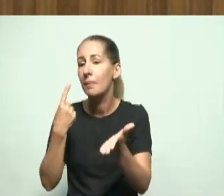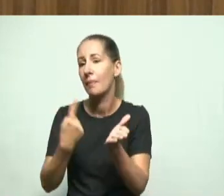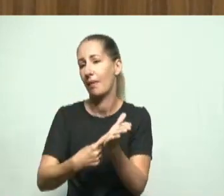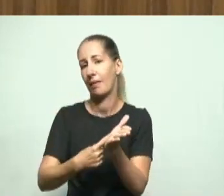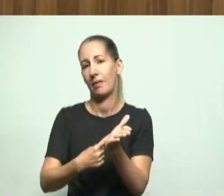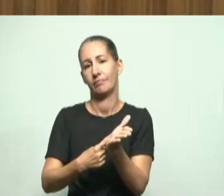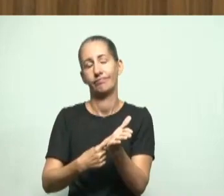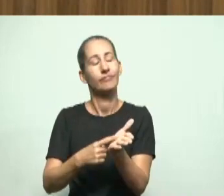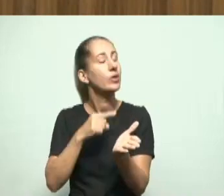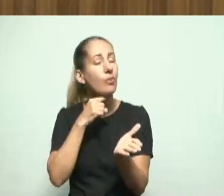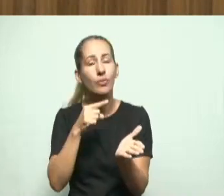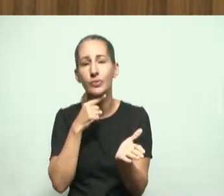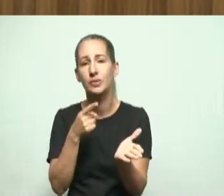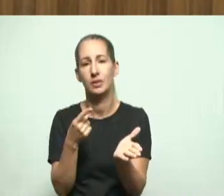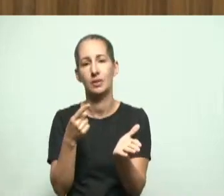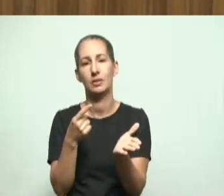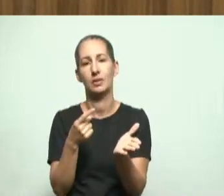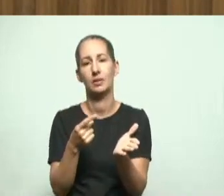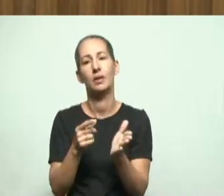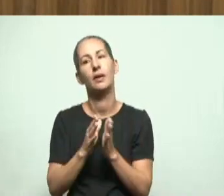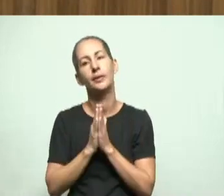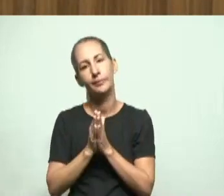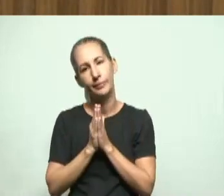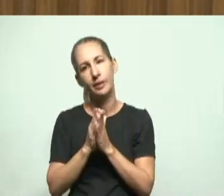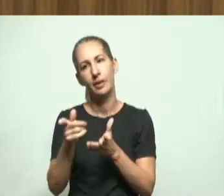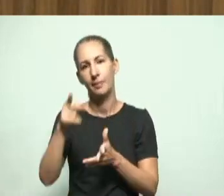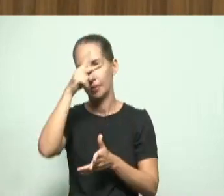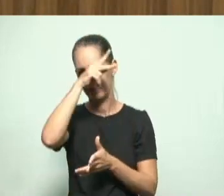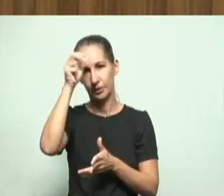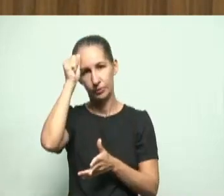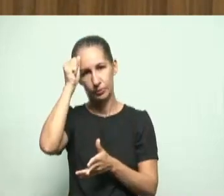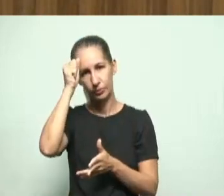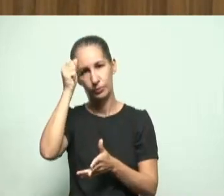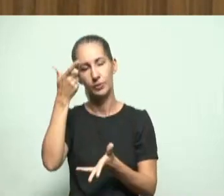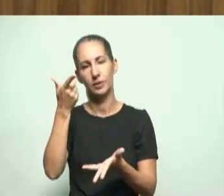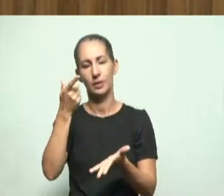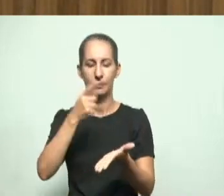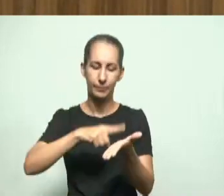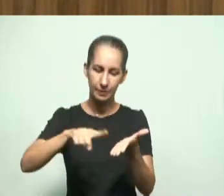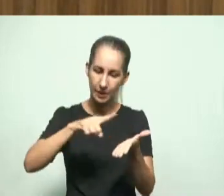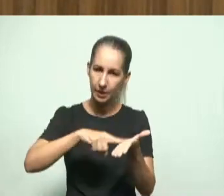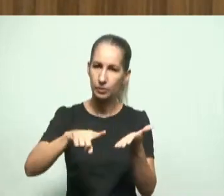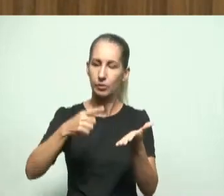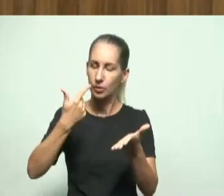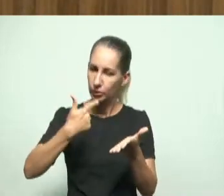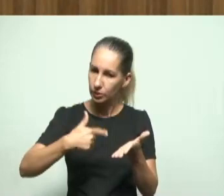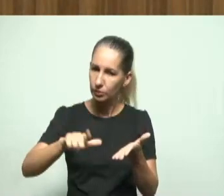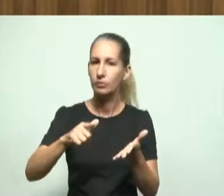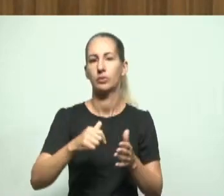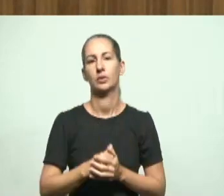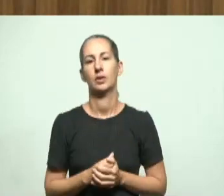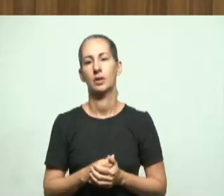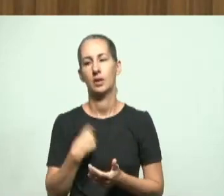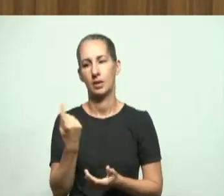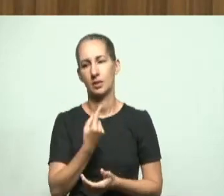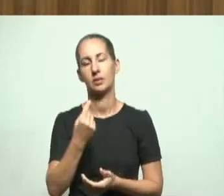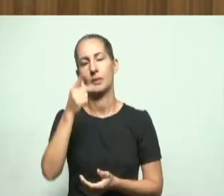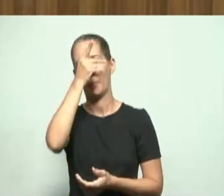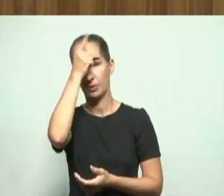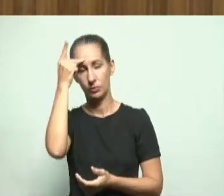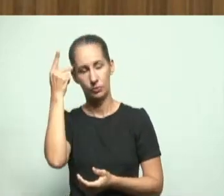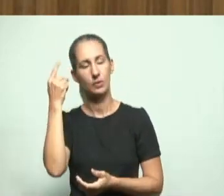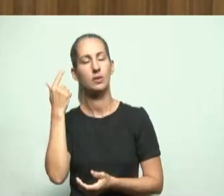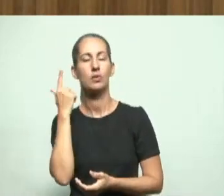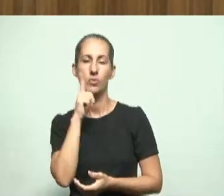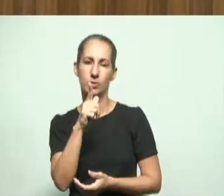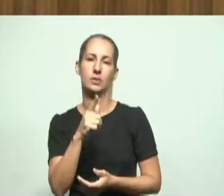Não consegue. Então, tomara que o aplicativo da prefeitura volte a funcionar para que todas as pessoas da cidade de Natal consigam